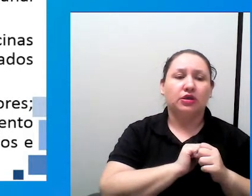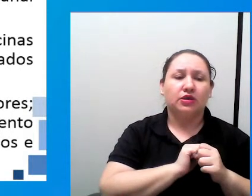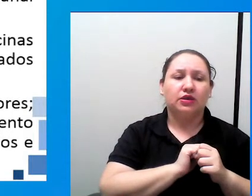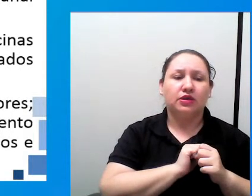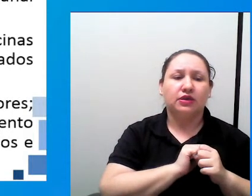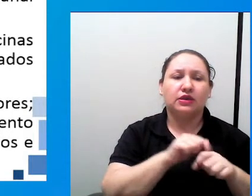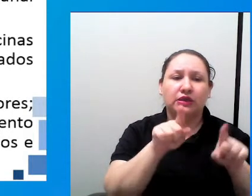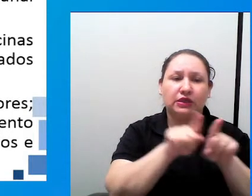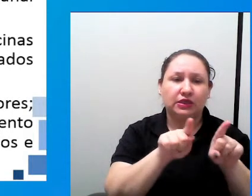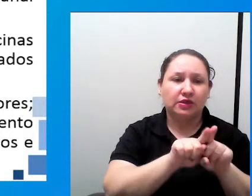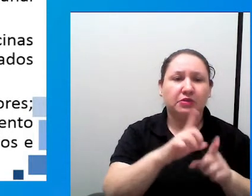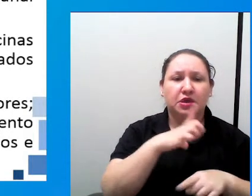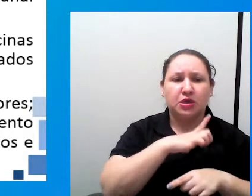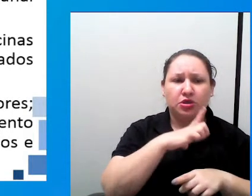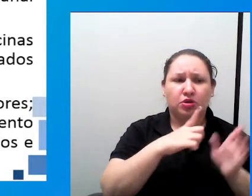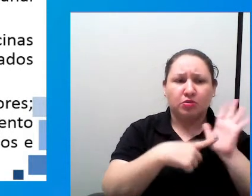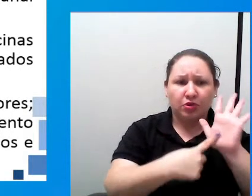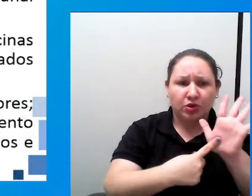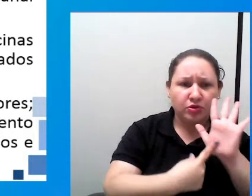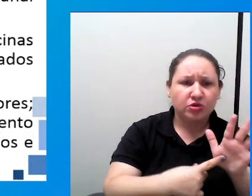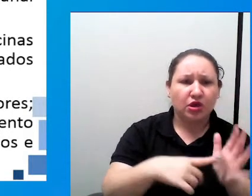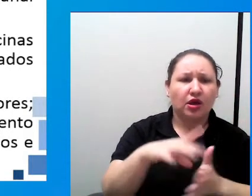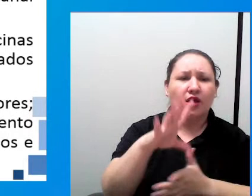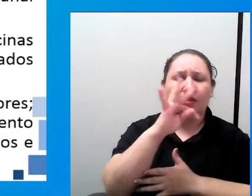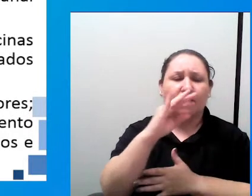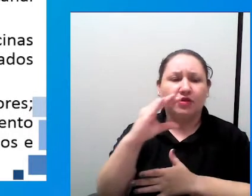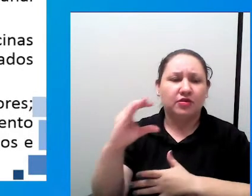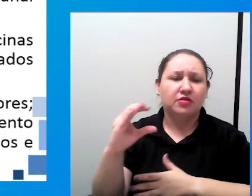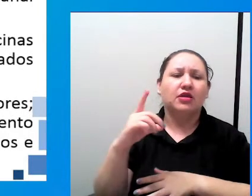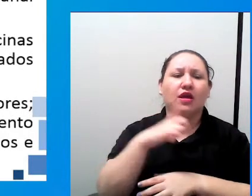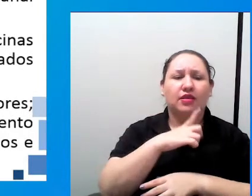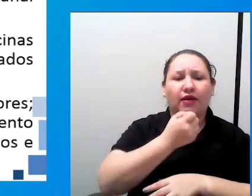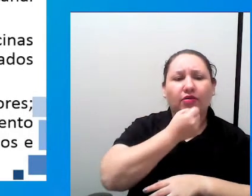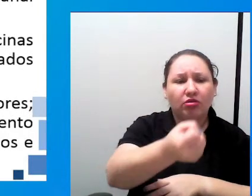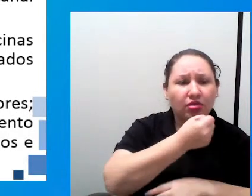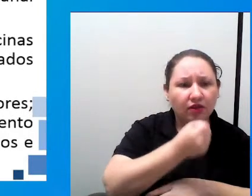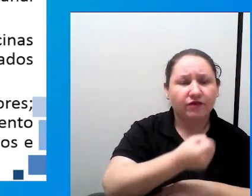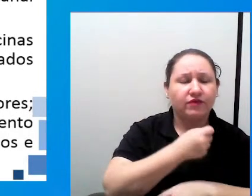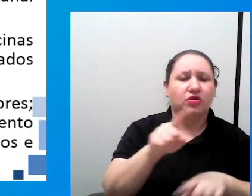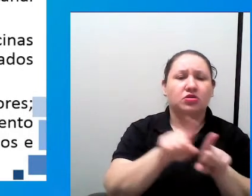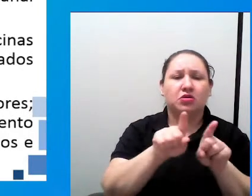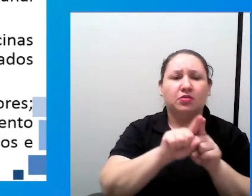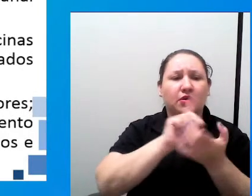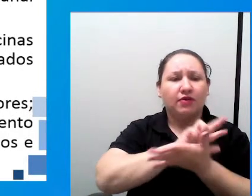defesa de TCC, tem podcast também, resultado